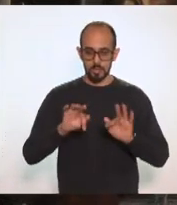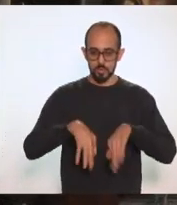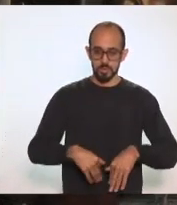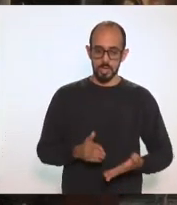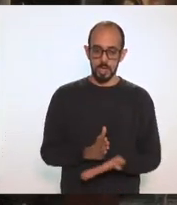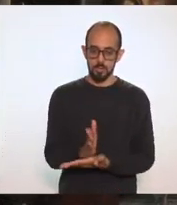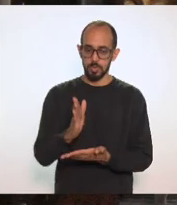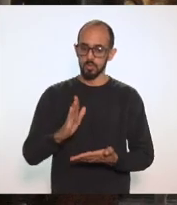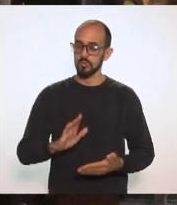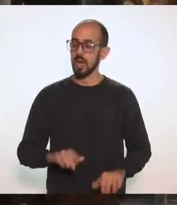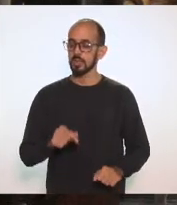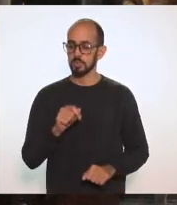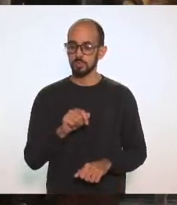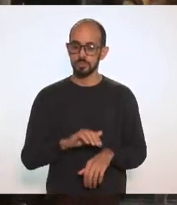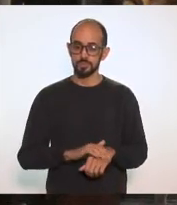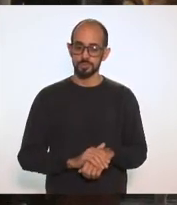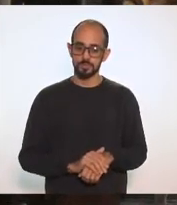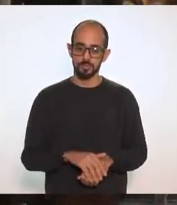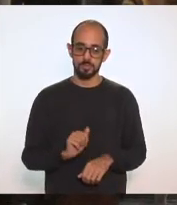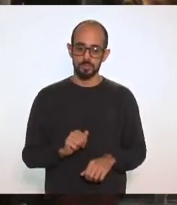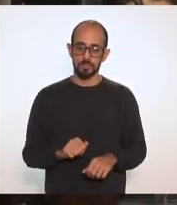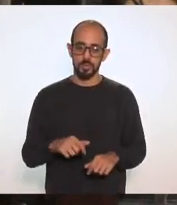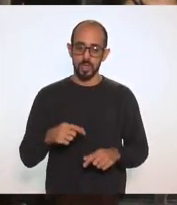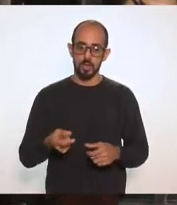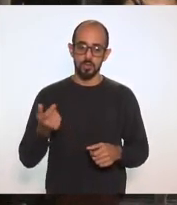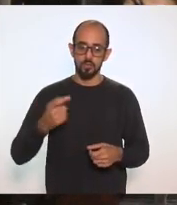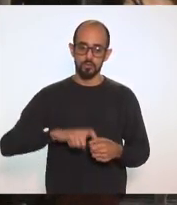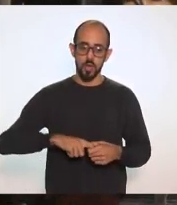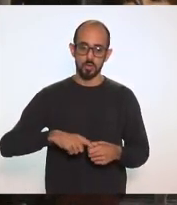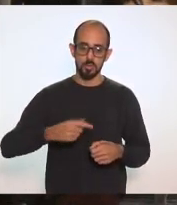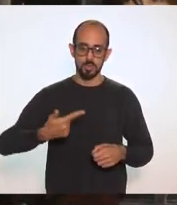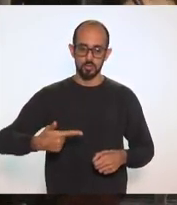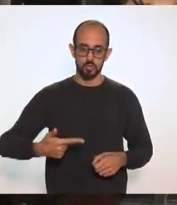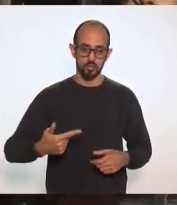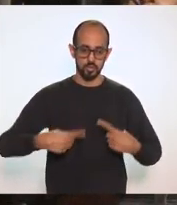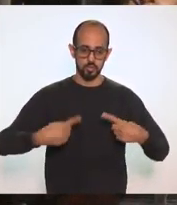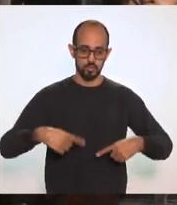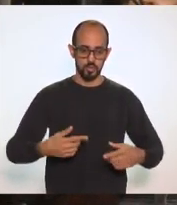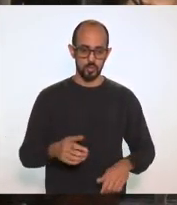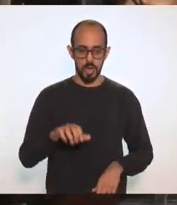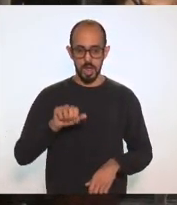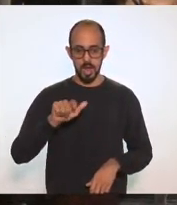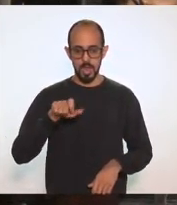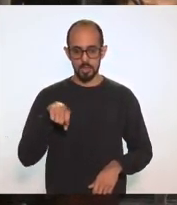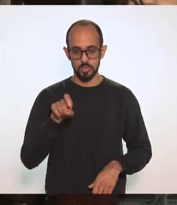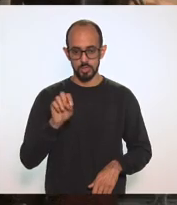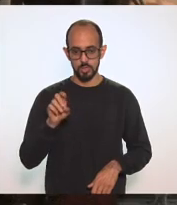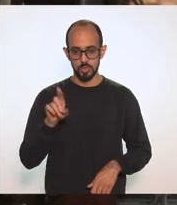aprovam permaneçam como estão aprovados em primeira, retorna em segunda. Deputado Alexandre Knoploch.